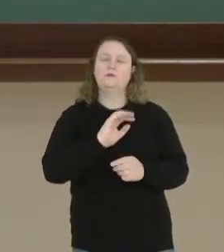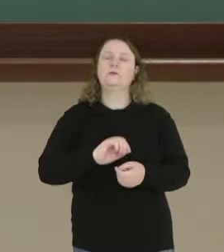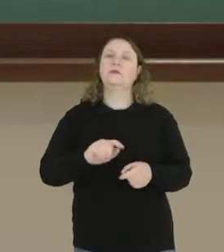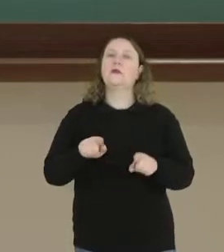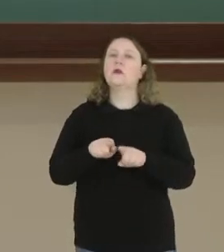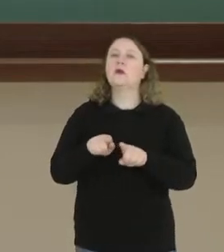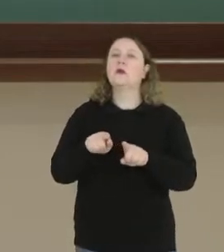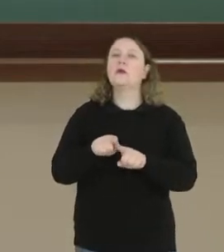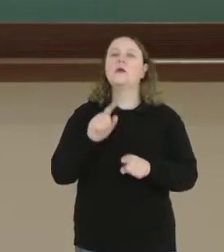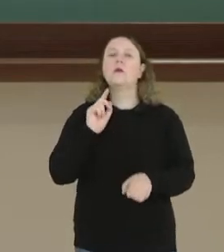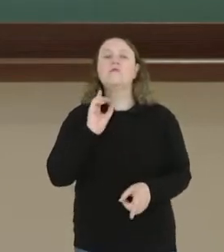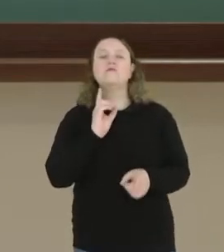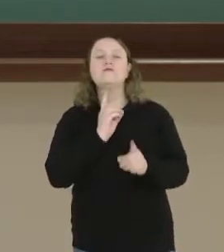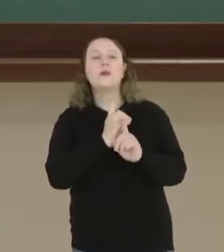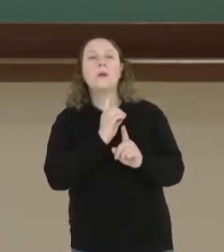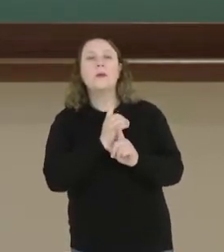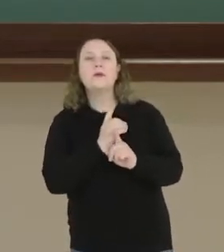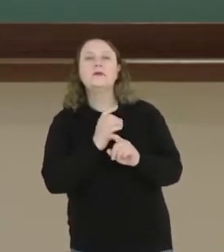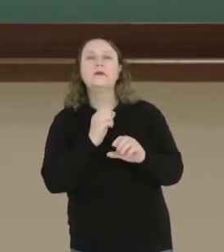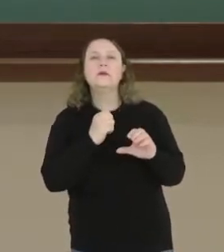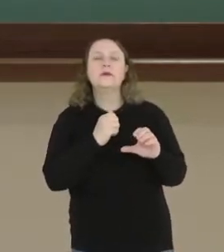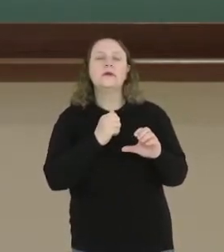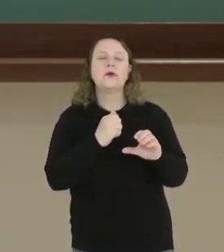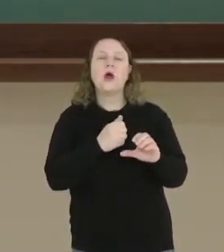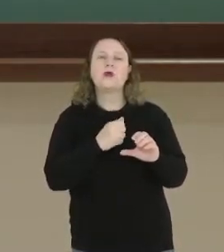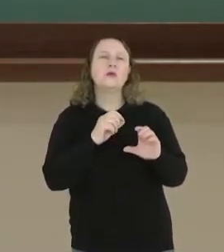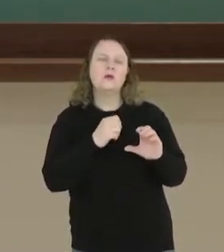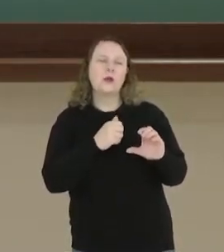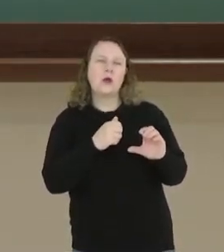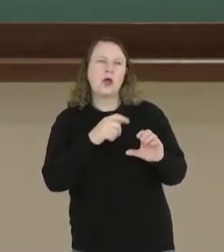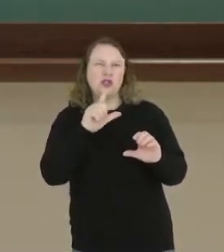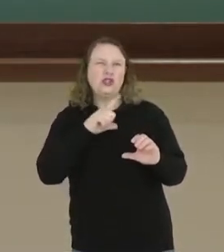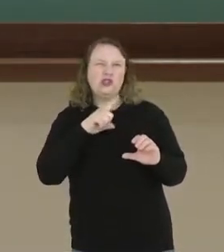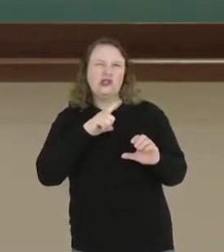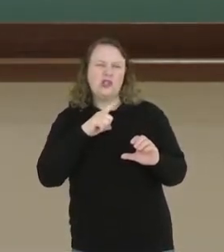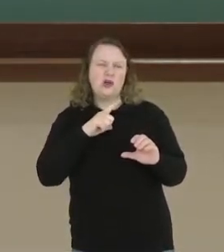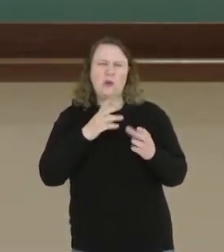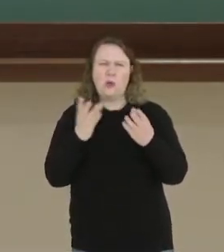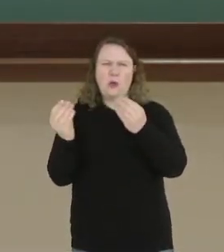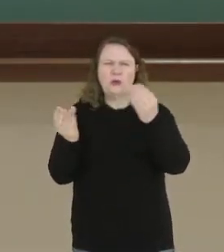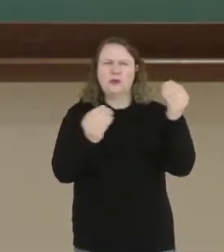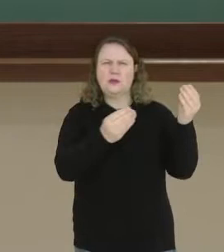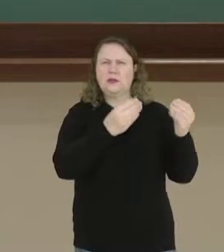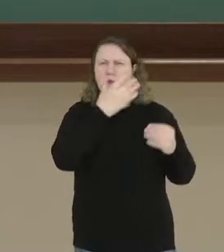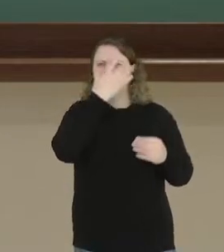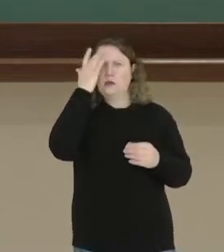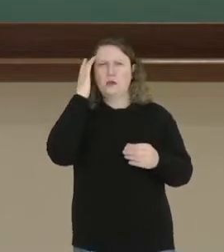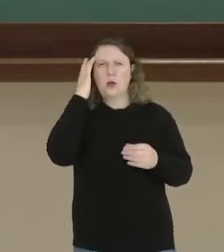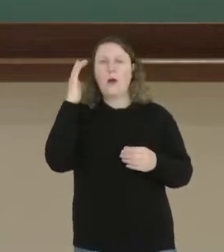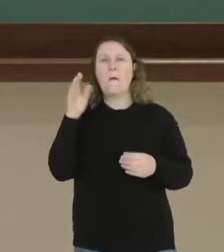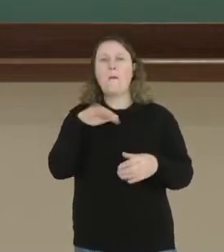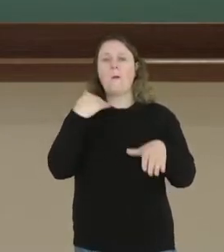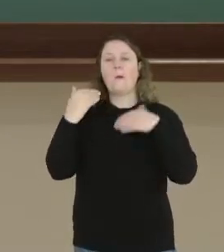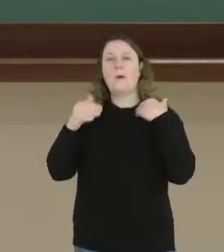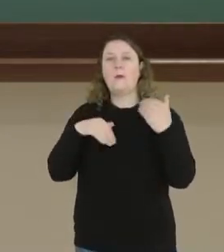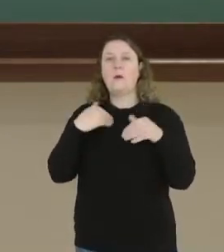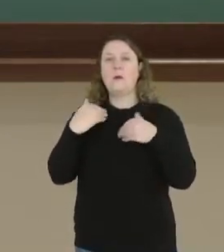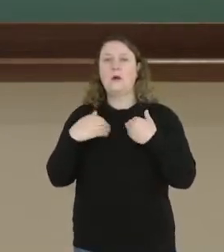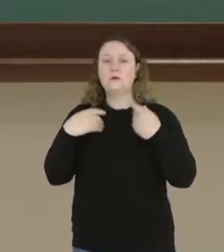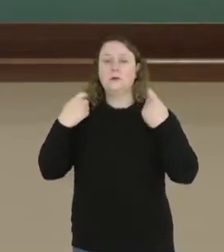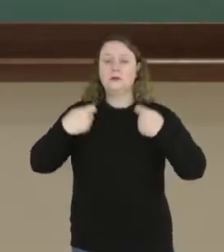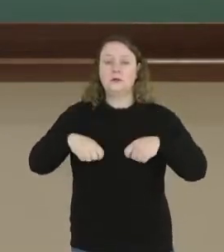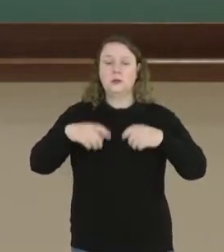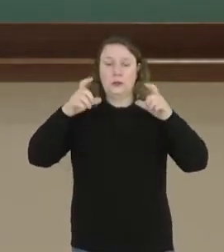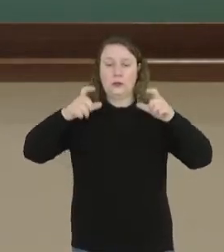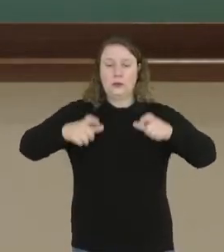encontrada pelos romanos para resolver o problema do espaço, dos cemitérios. Imagina a população da cidade